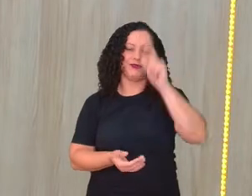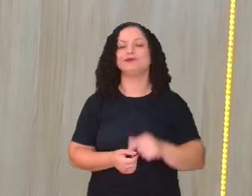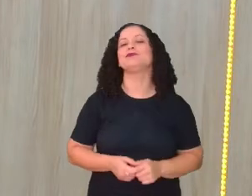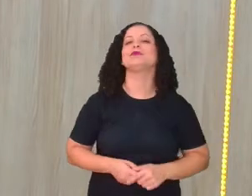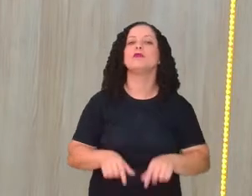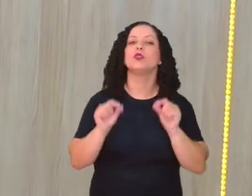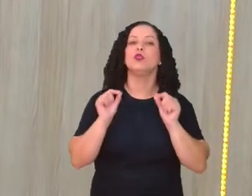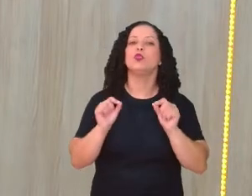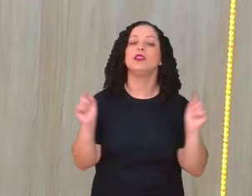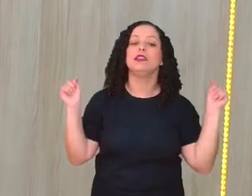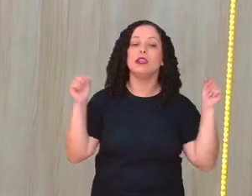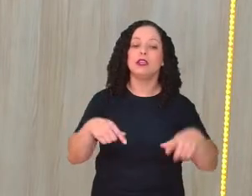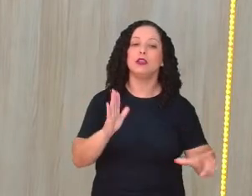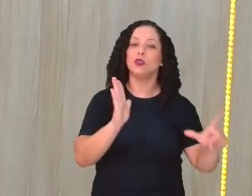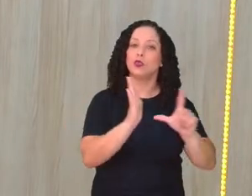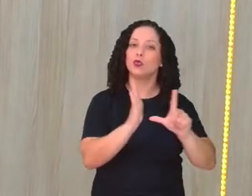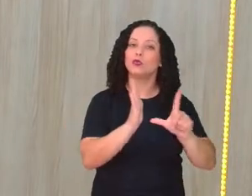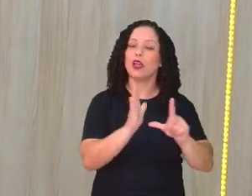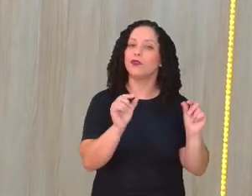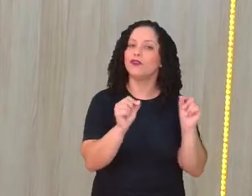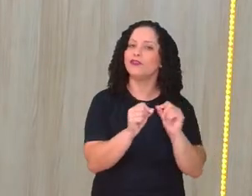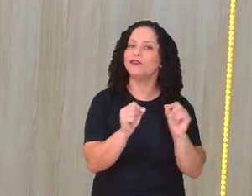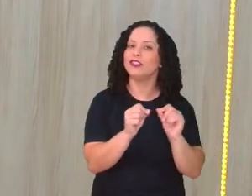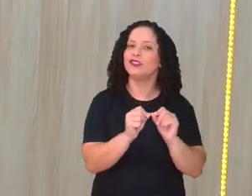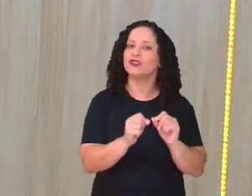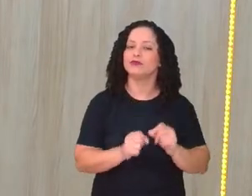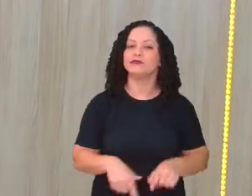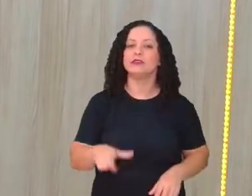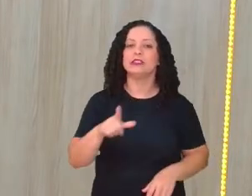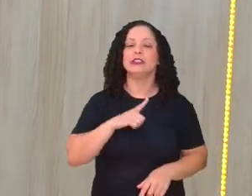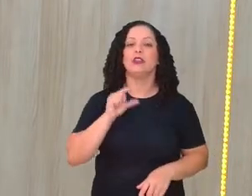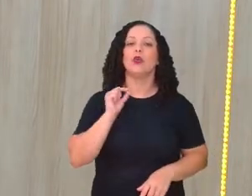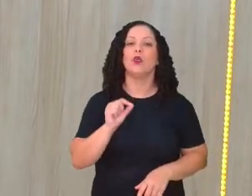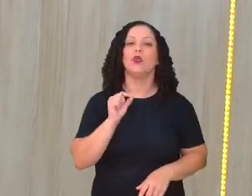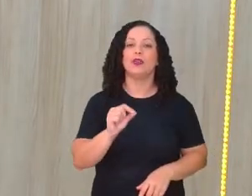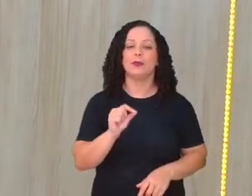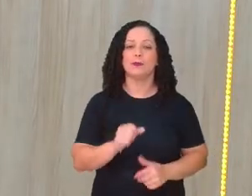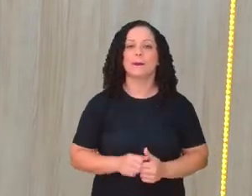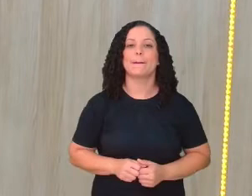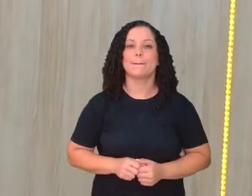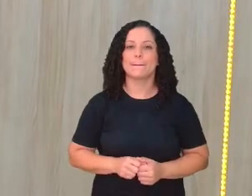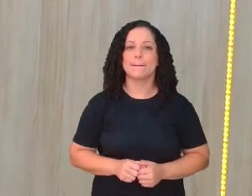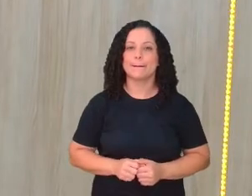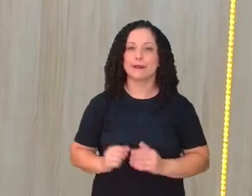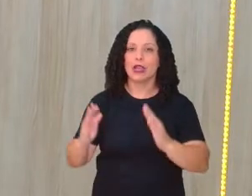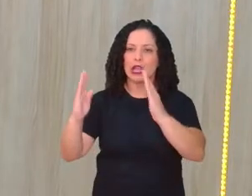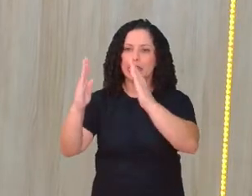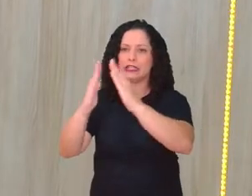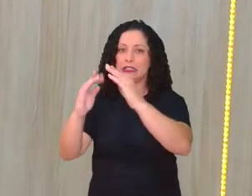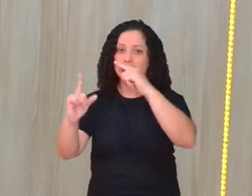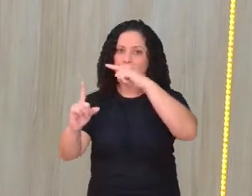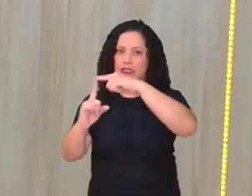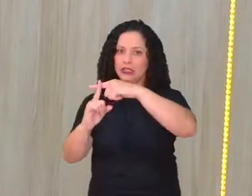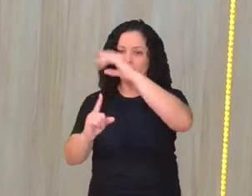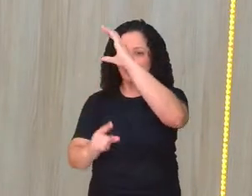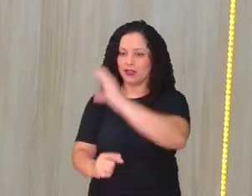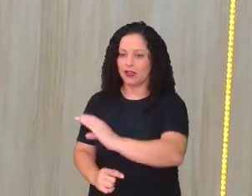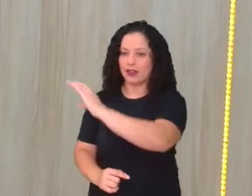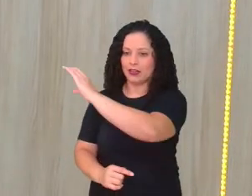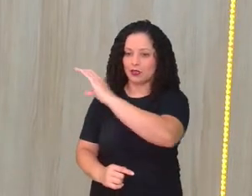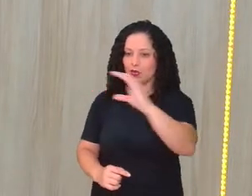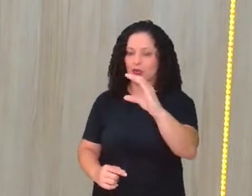um princípio luterano que era do lado de cada igreja uma